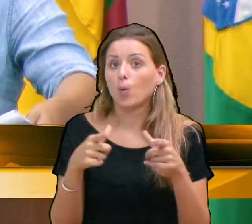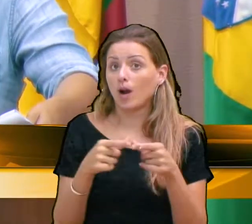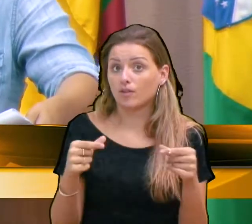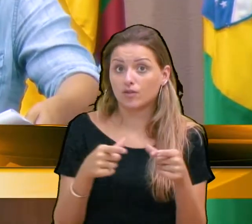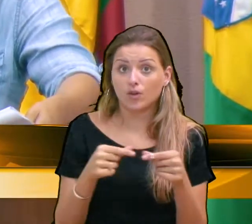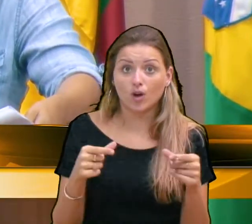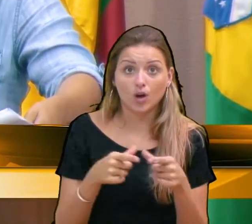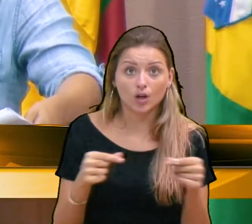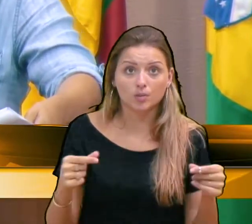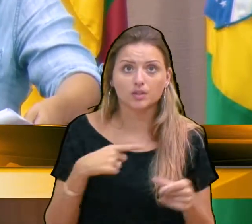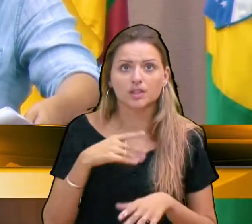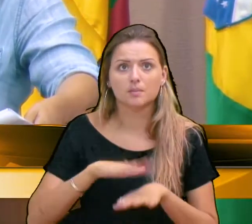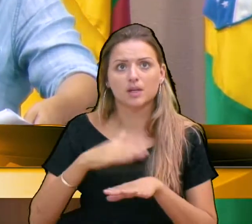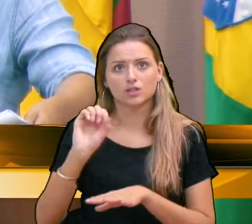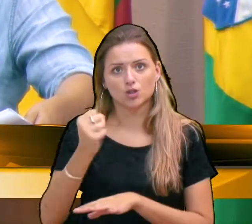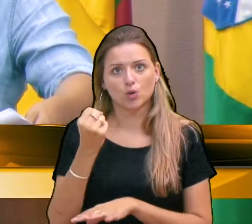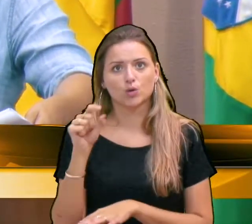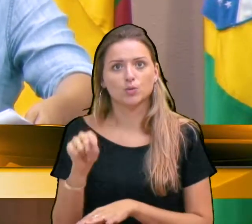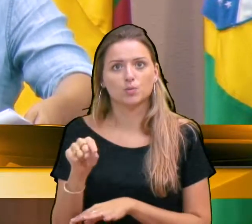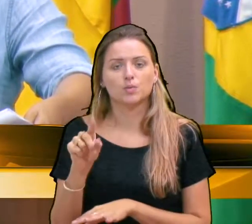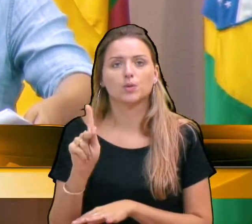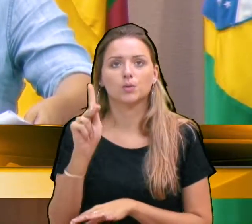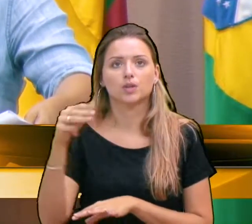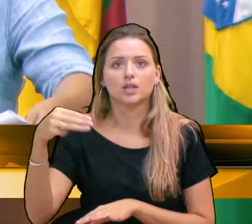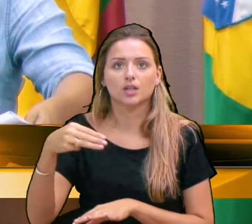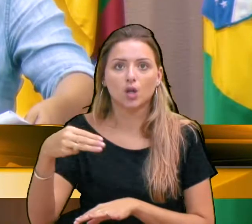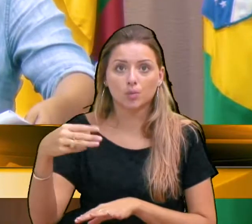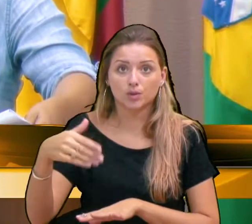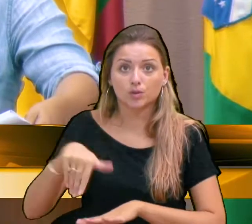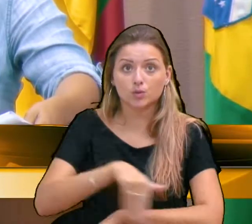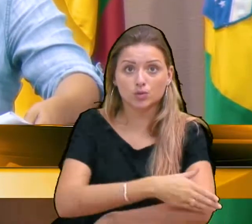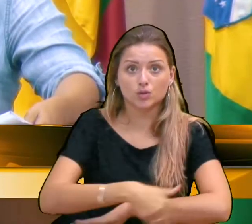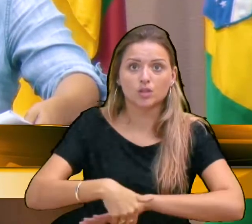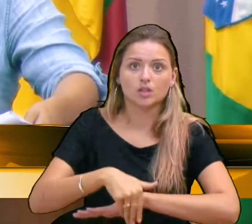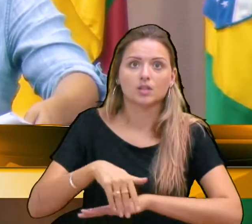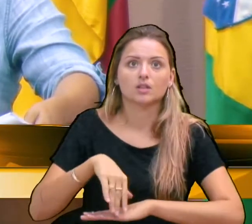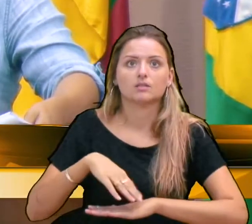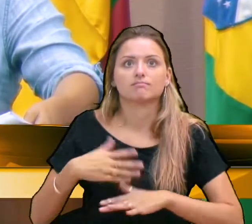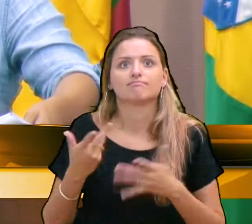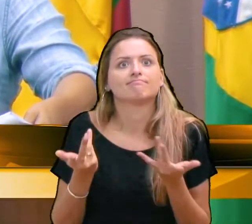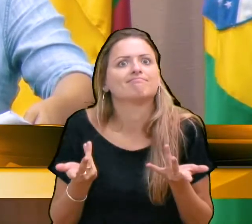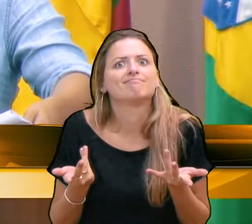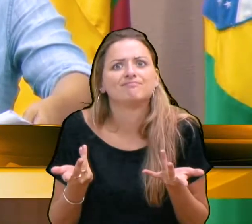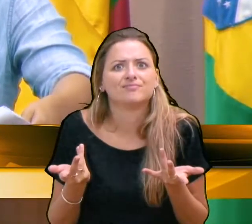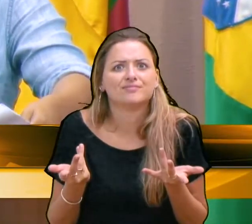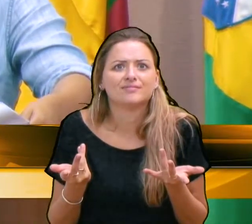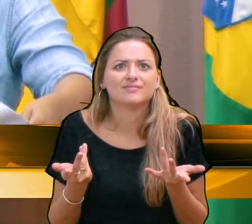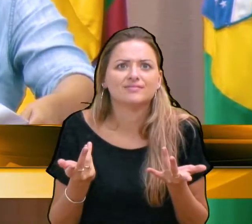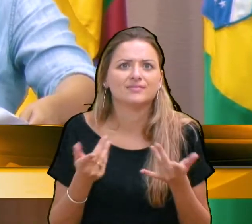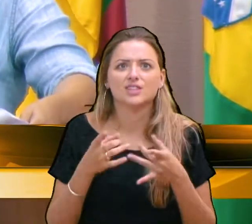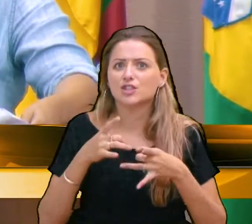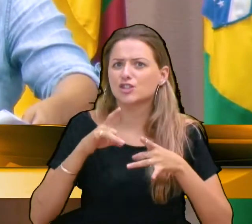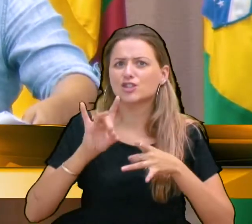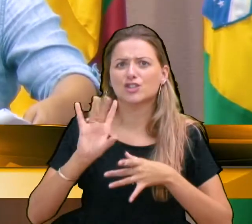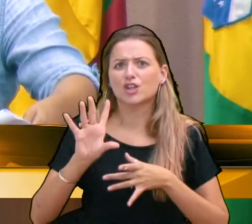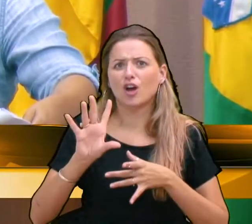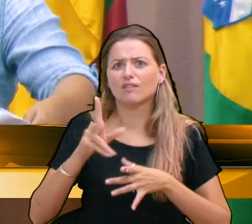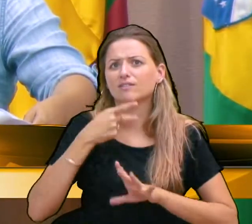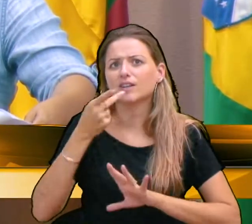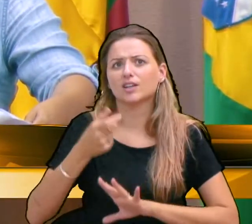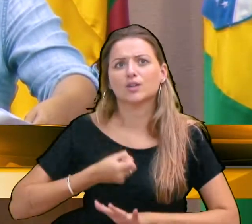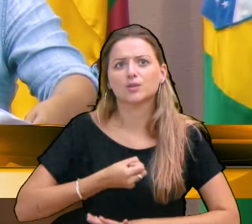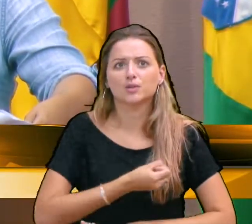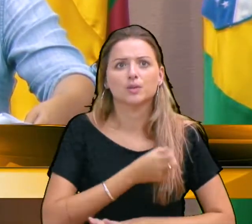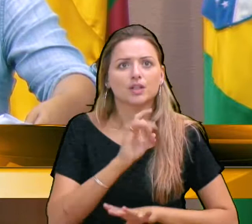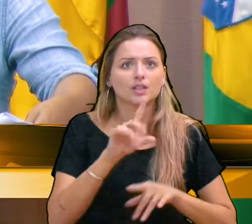Estão dizendo que tem mais de 8 mil quilômetros de manutenção. Chutou para cima? Só simplesmente a gente fez